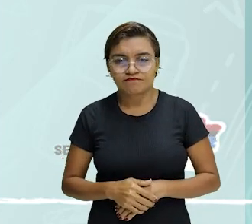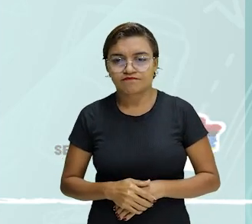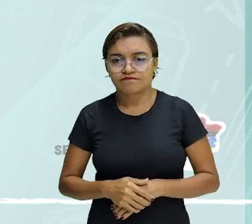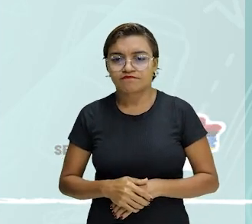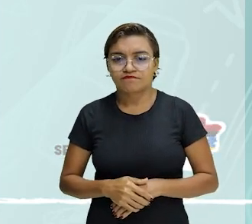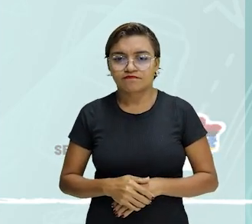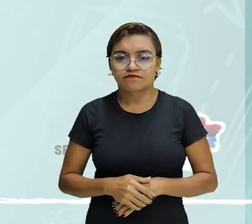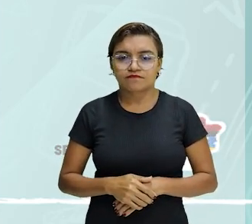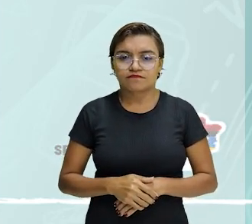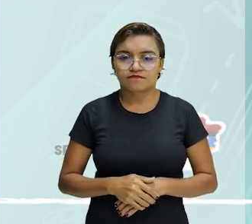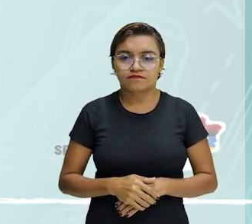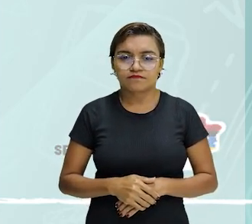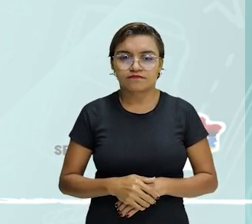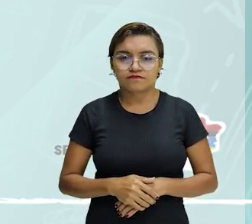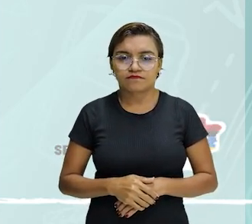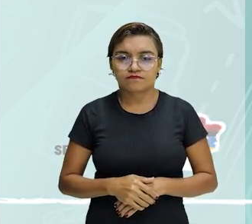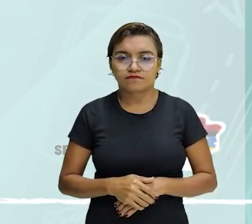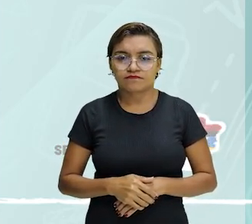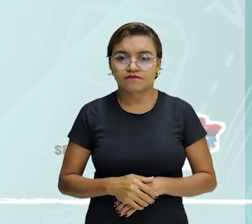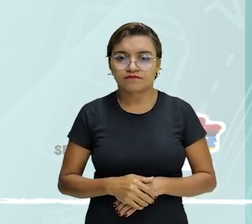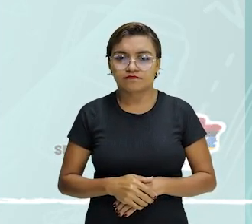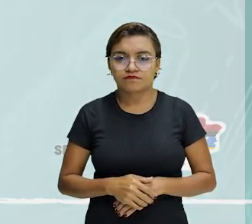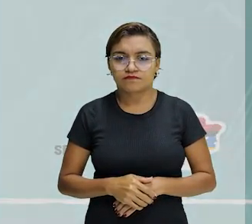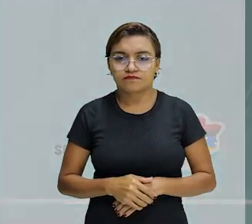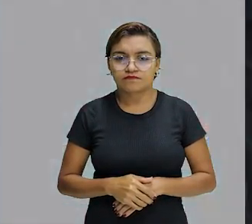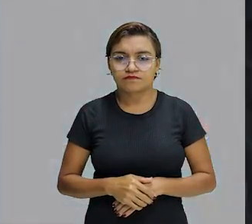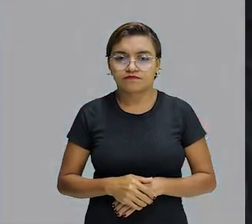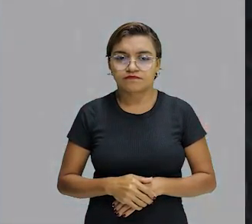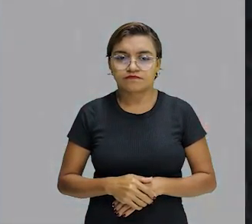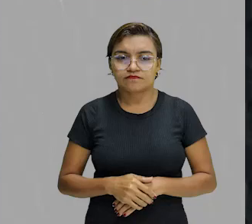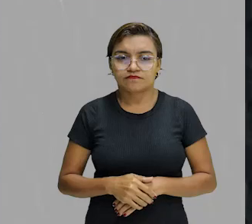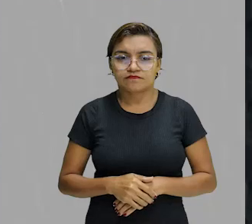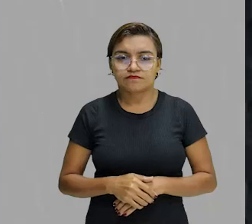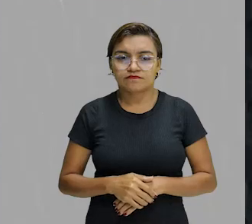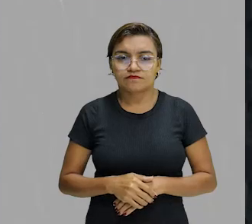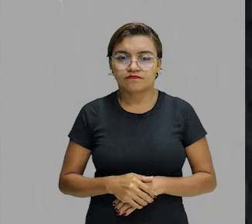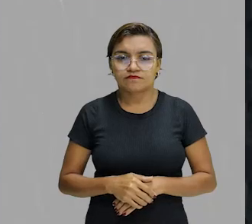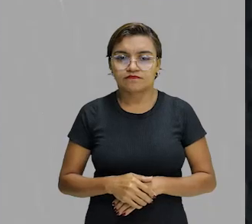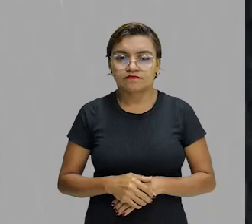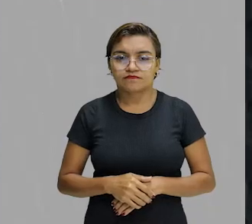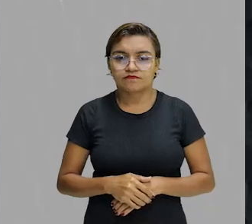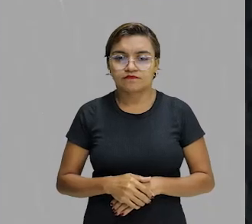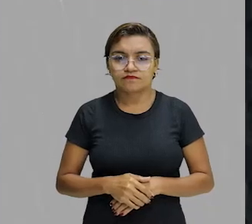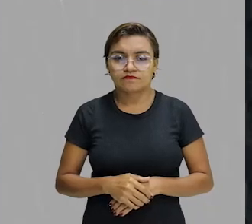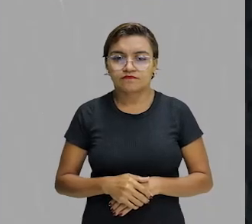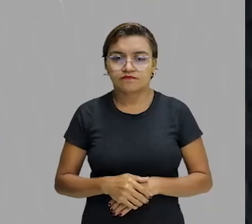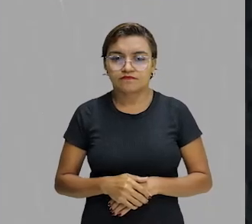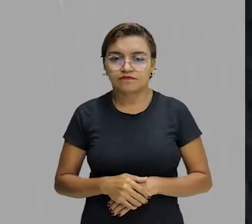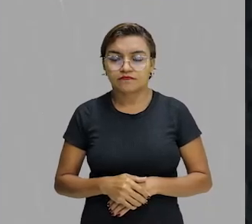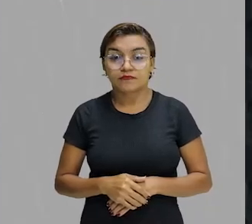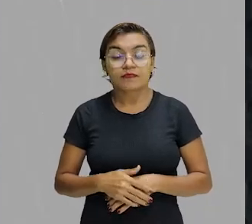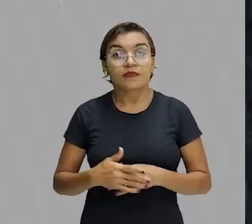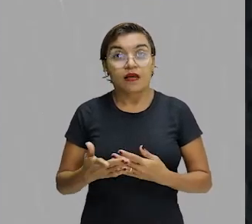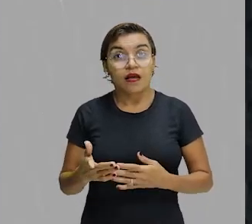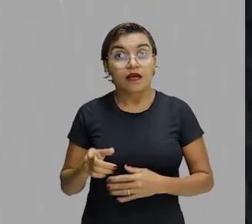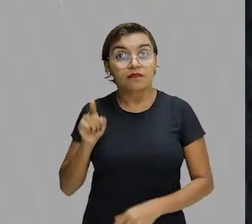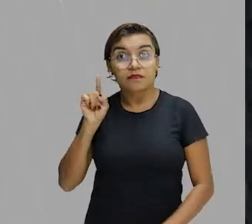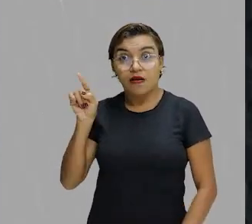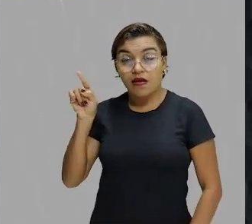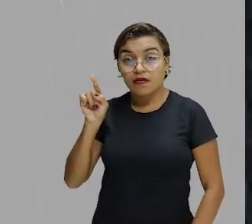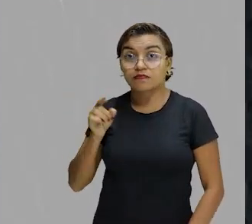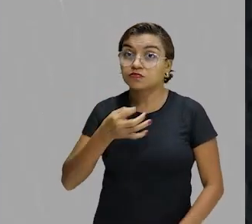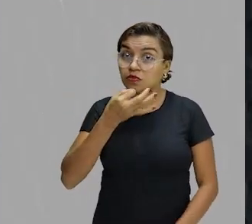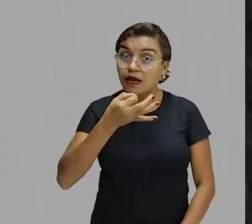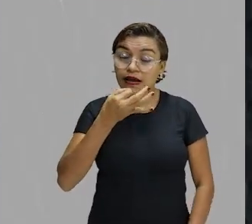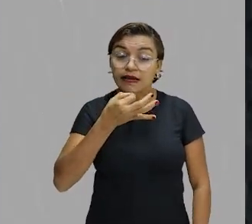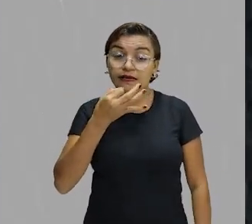obra dele, é o resíduo de todos esses horrores publicados precedentemente. Nele escorrem todos os sangues e todas as infâmias. Essa é a crítica